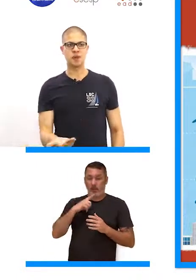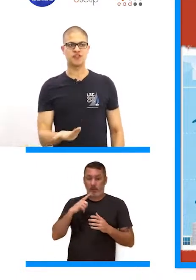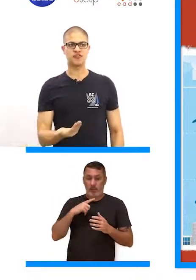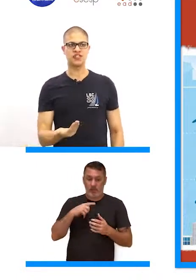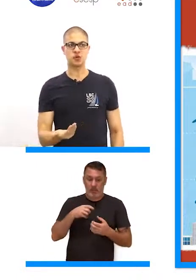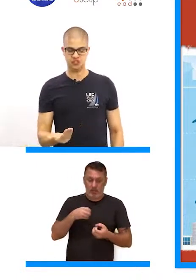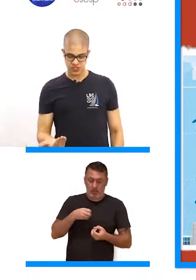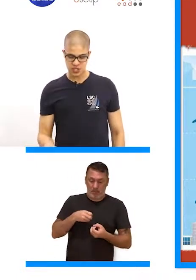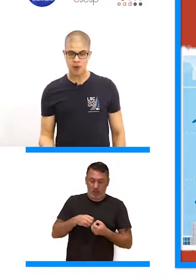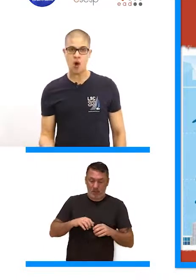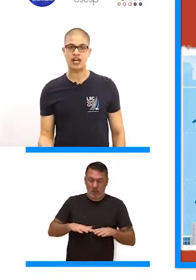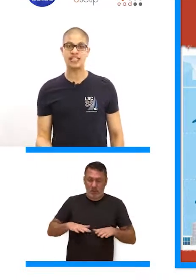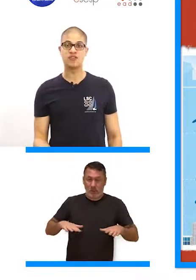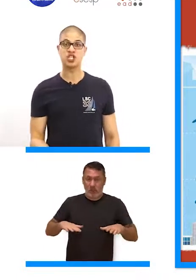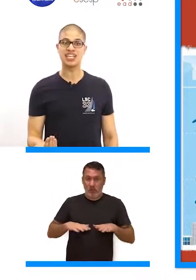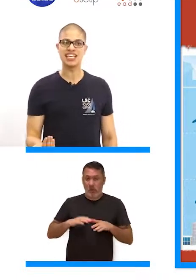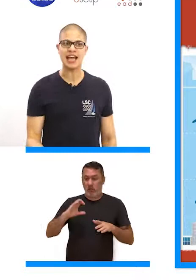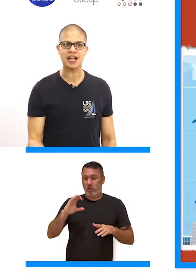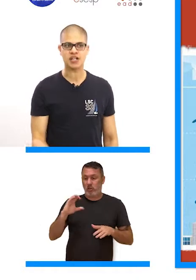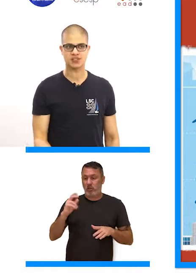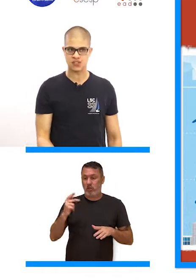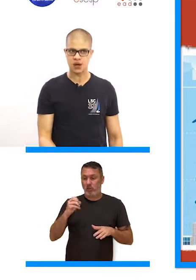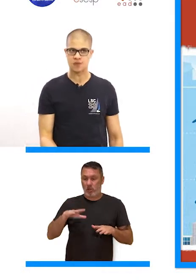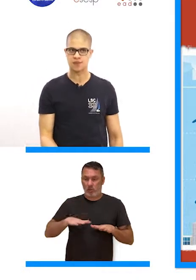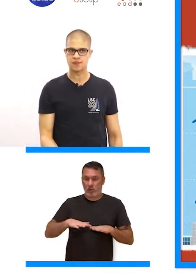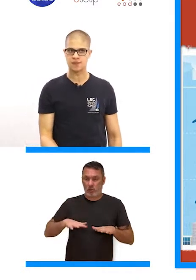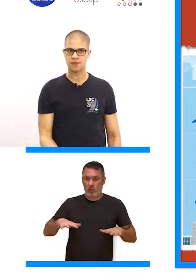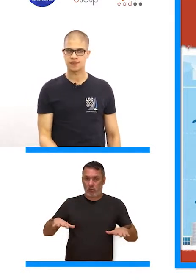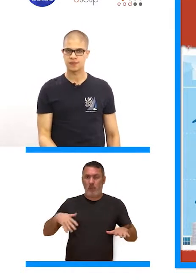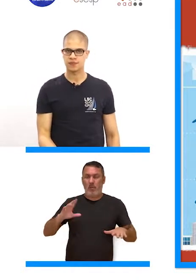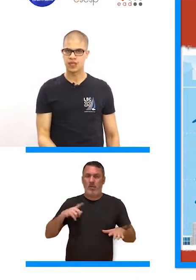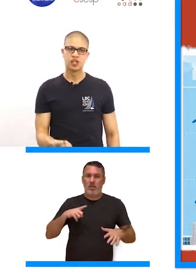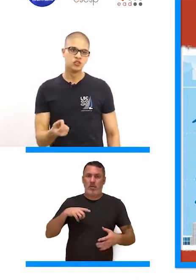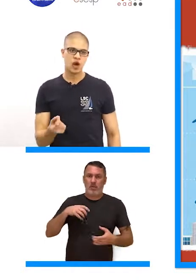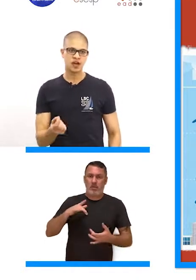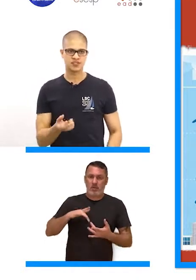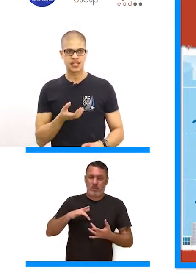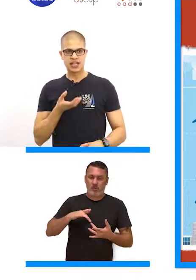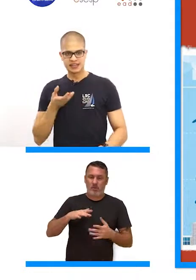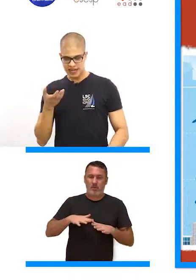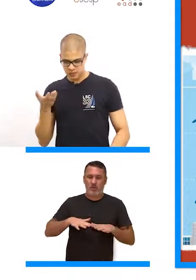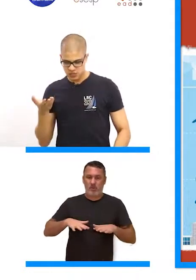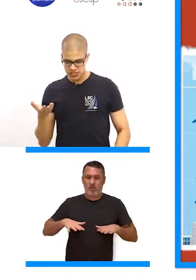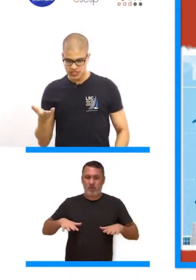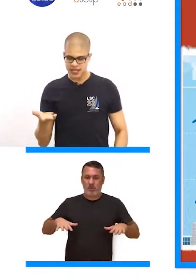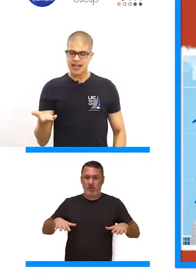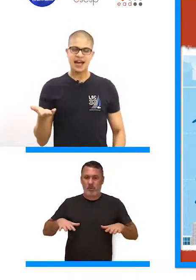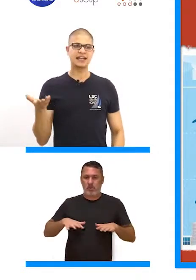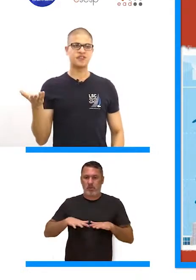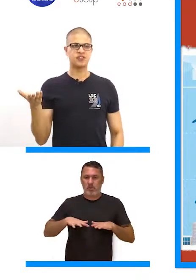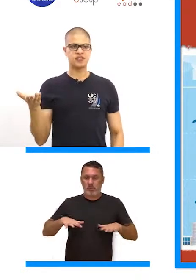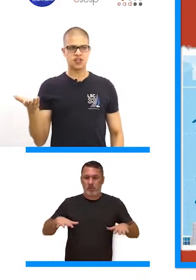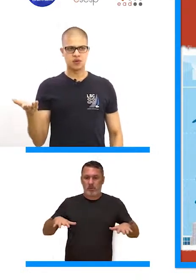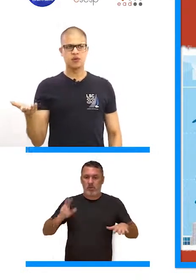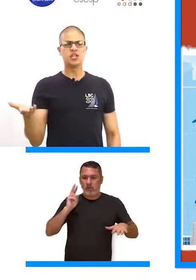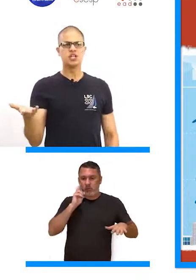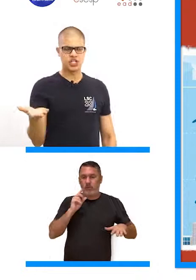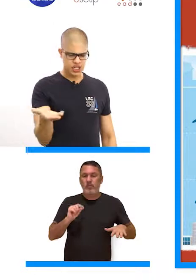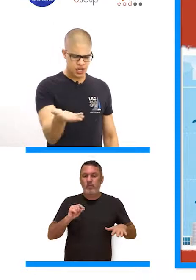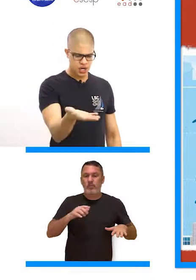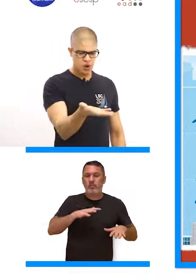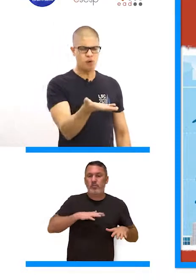próximo à superfície, onde você tem um maior nível de irradiação, nós teremos aí a